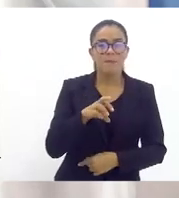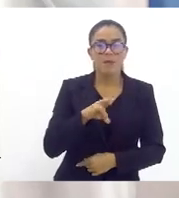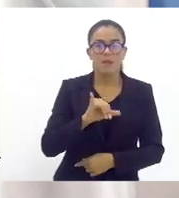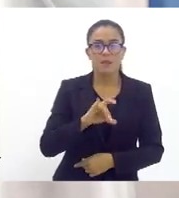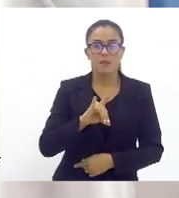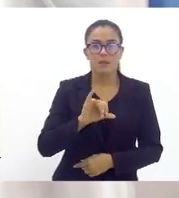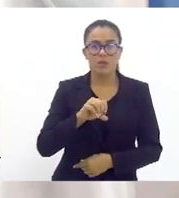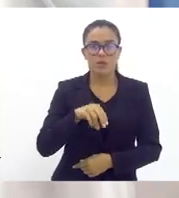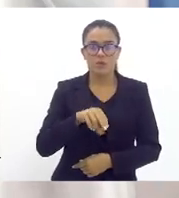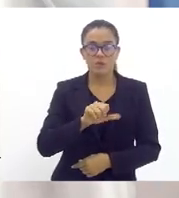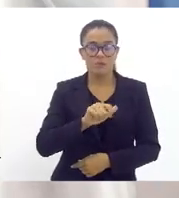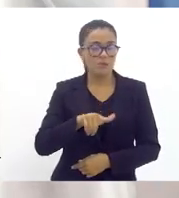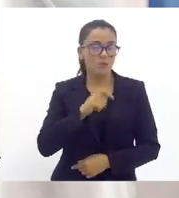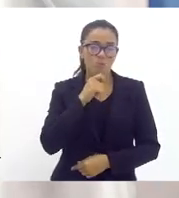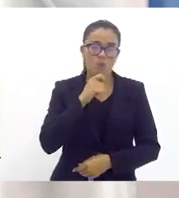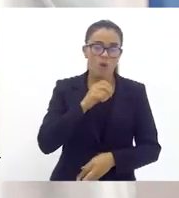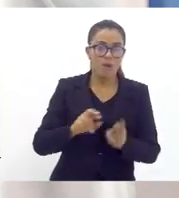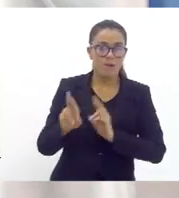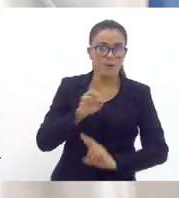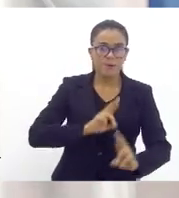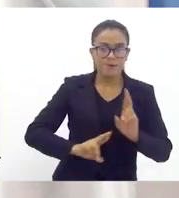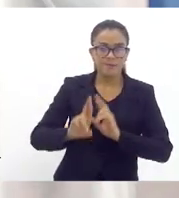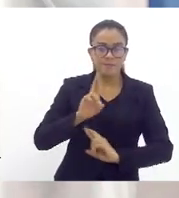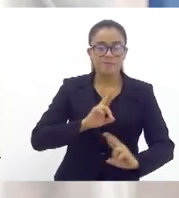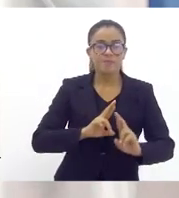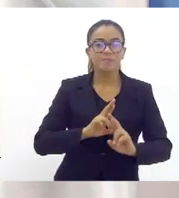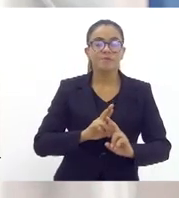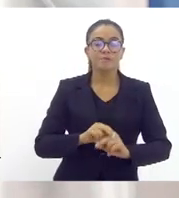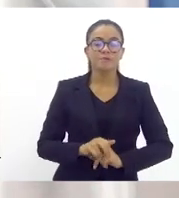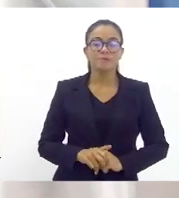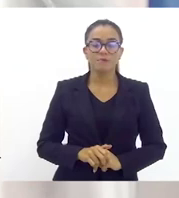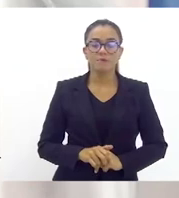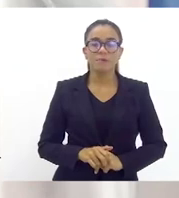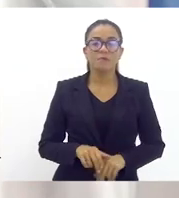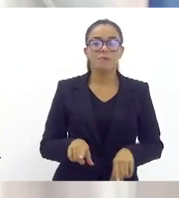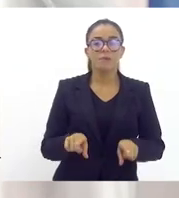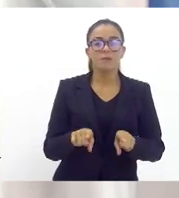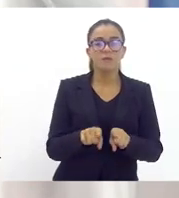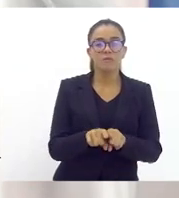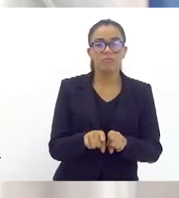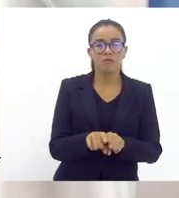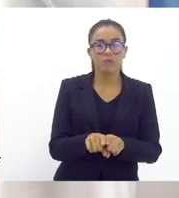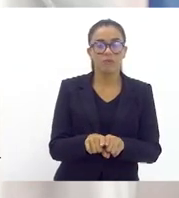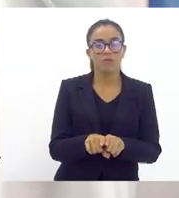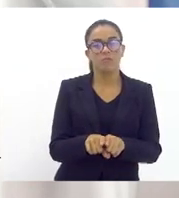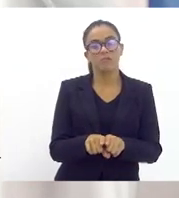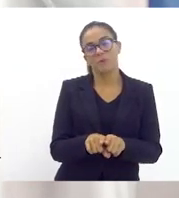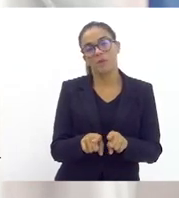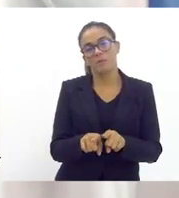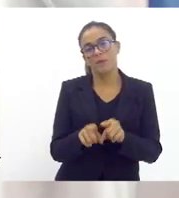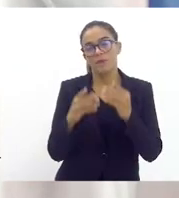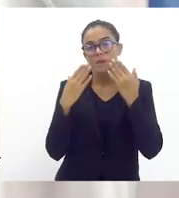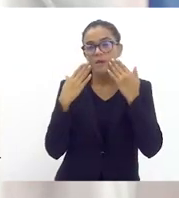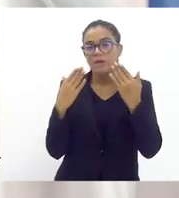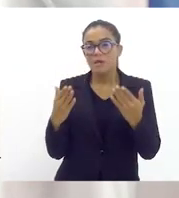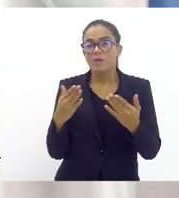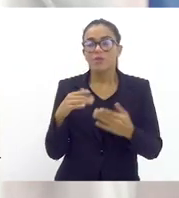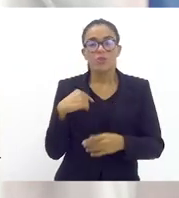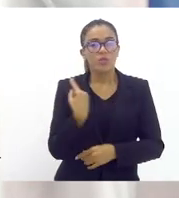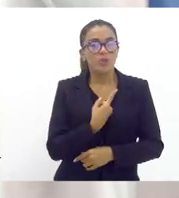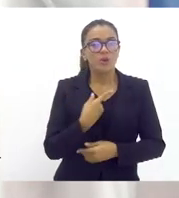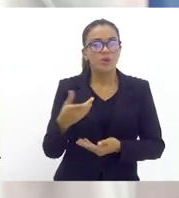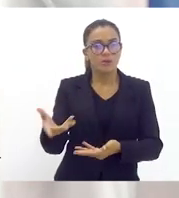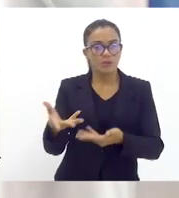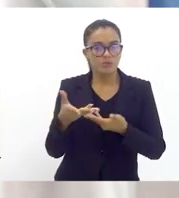obtivemos resposta. E queria manifestar também que nós